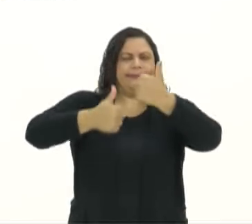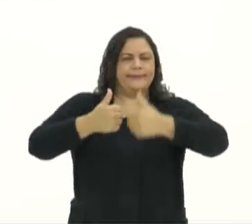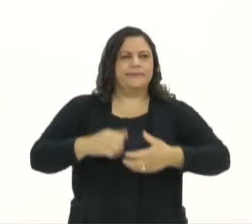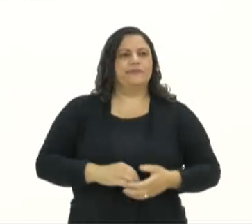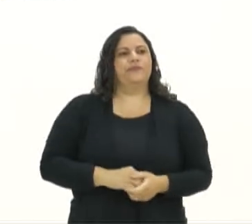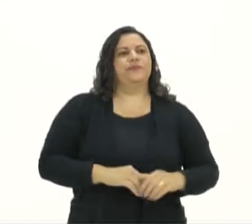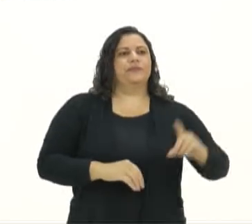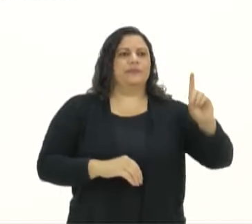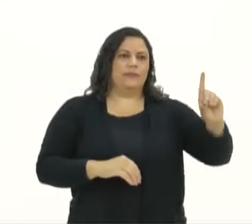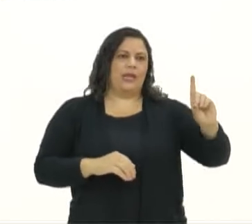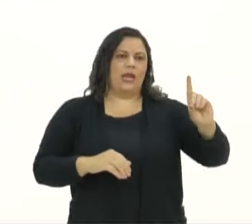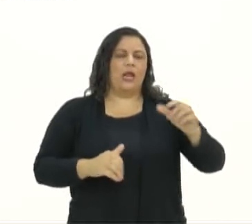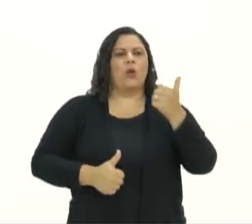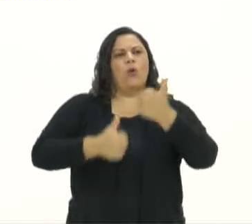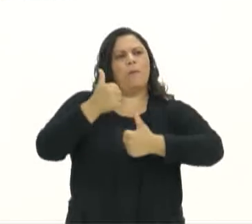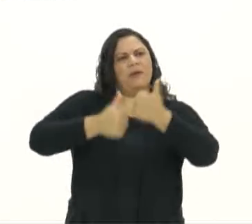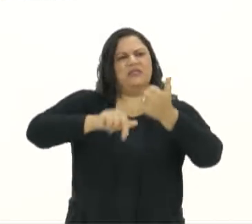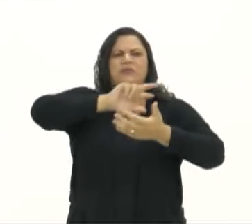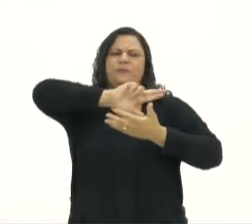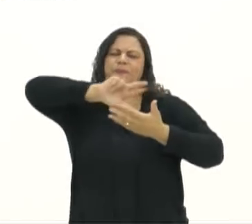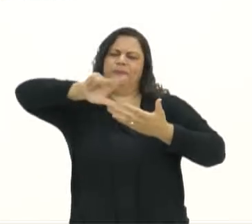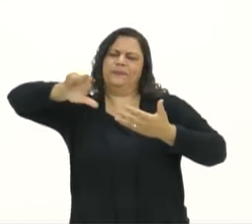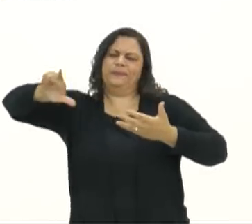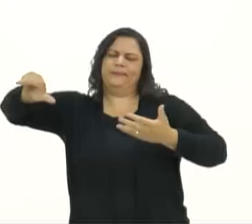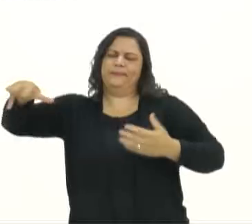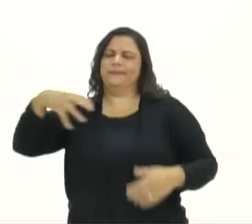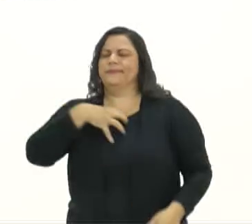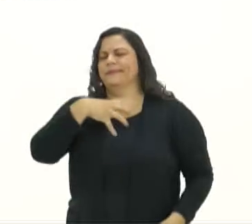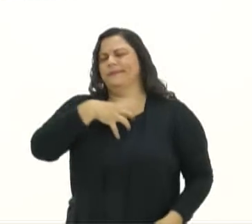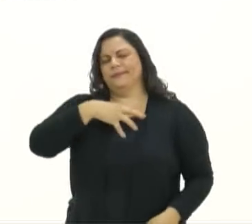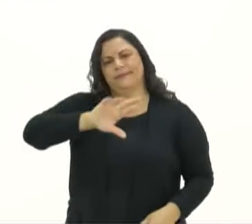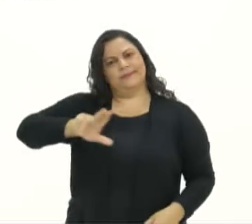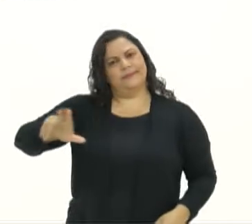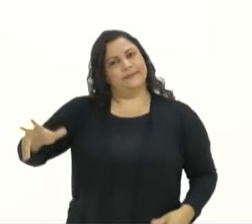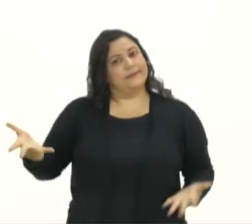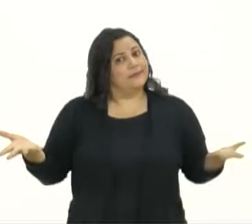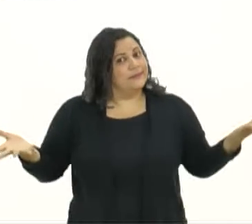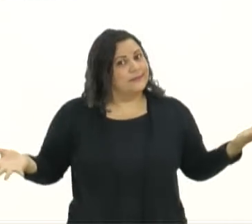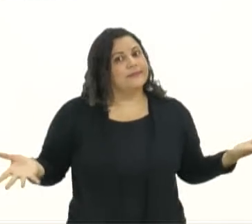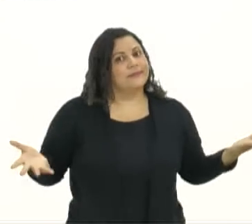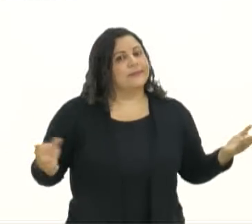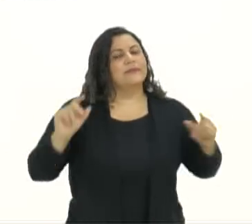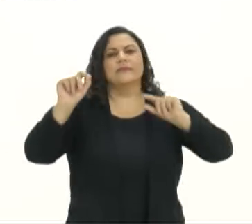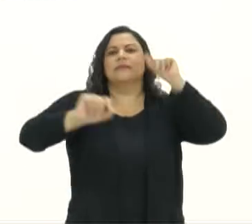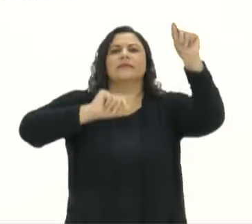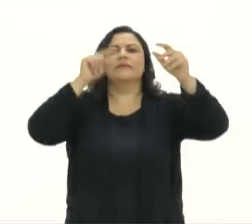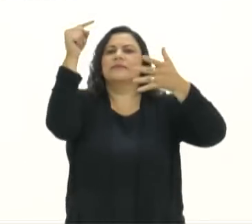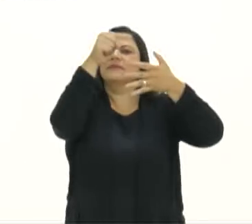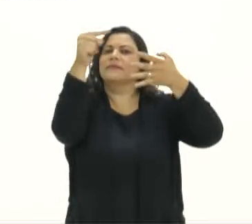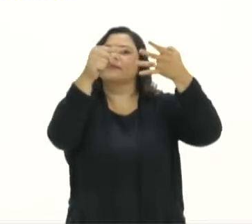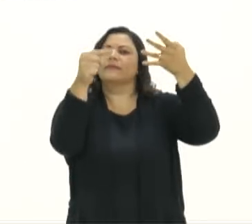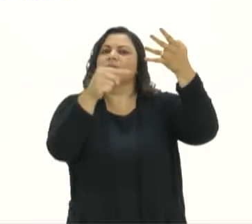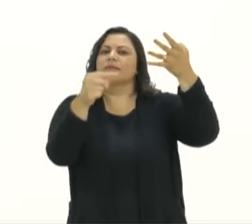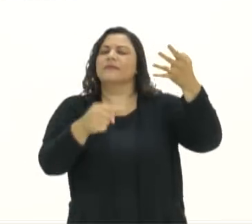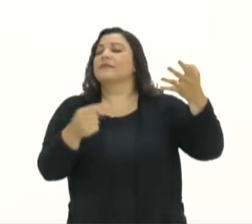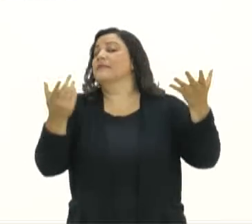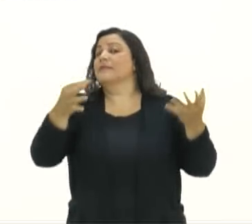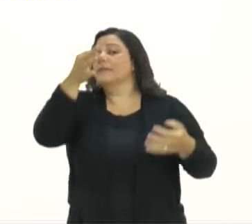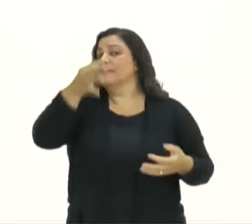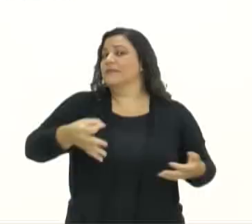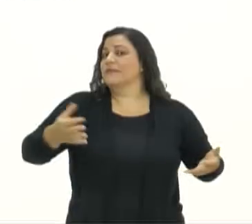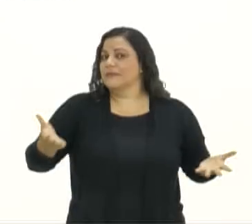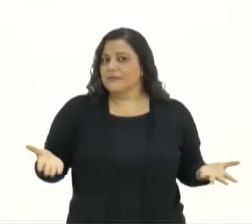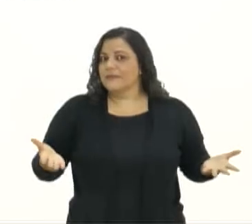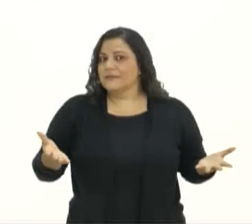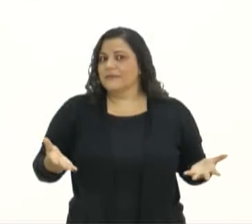competitiva de diferentes maneiras, né? Várias formas de competição. Qual é a alternativa que está correta?